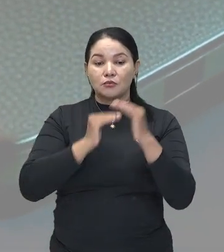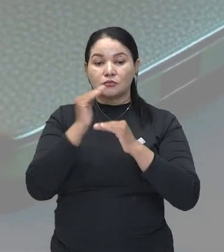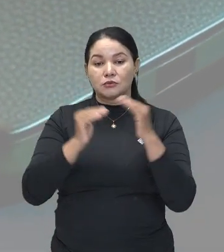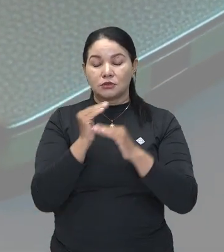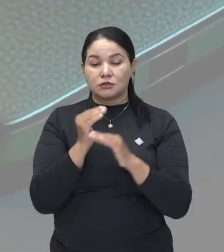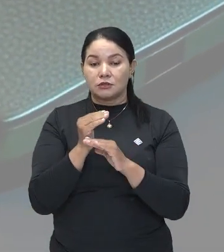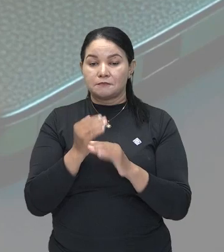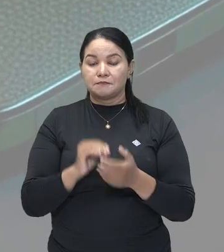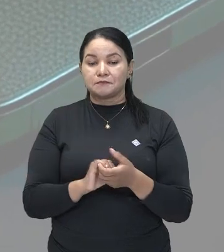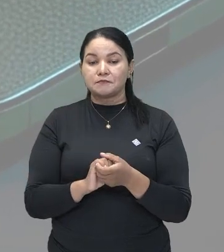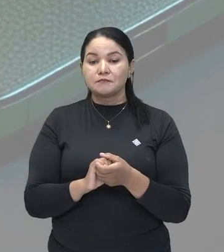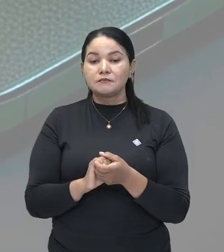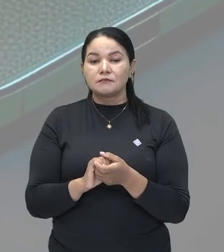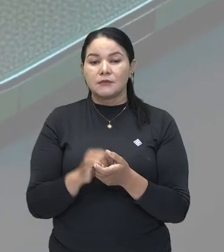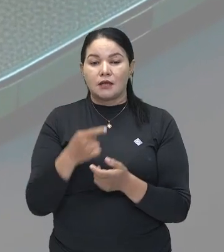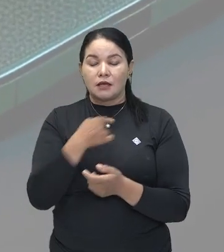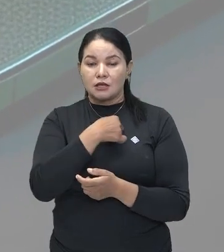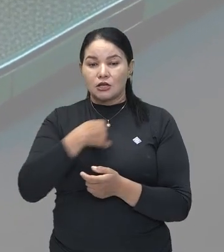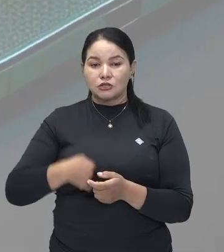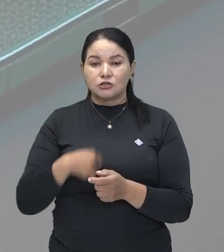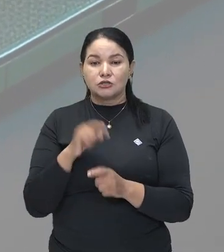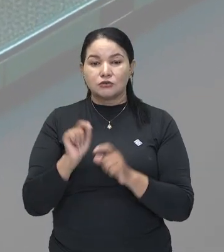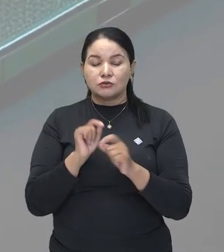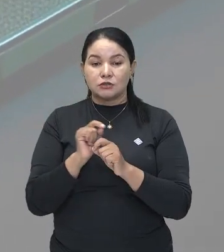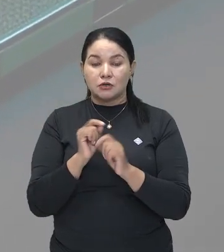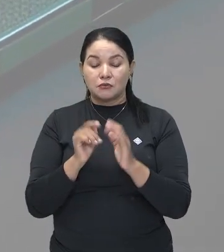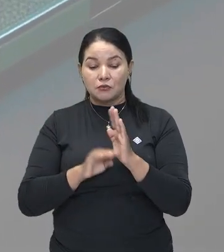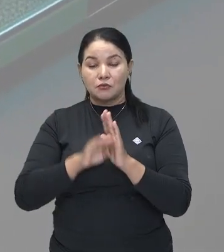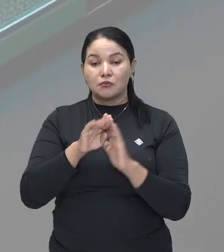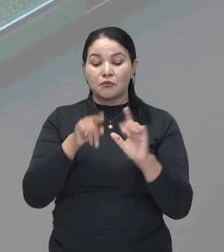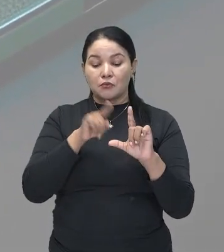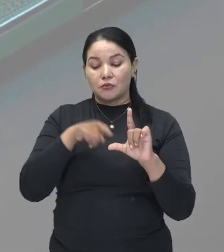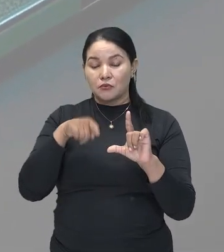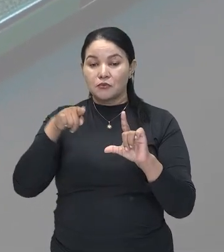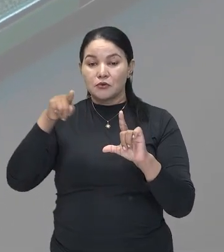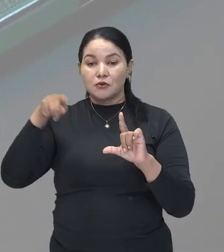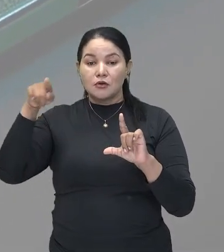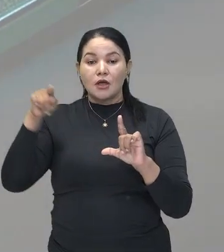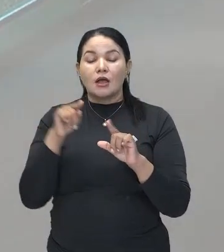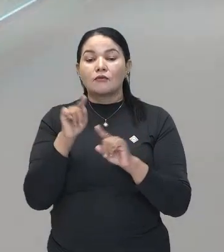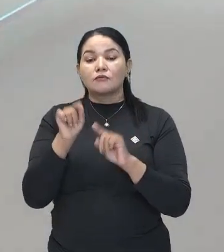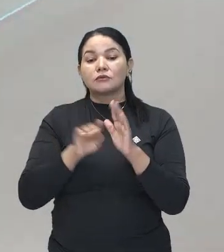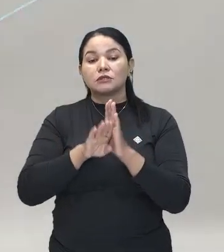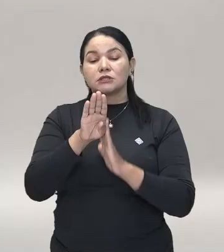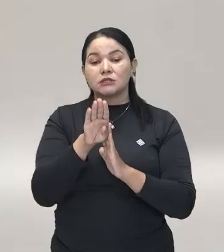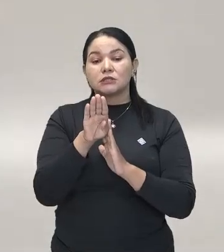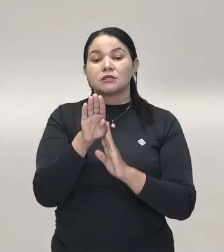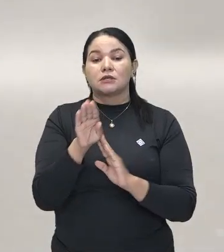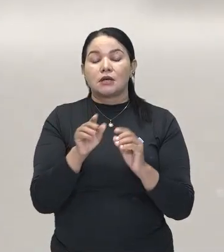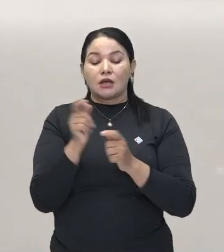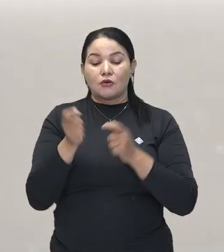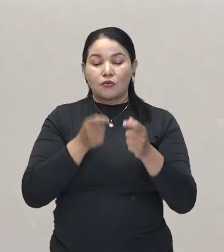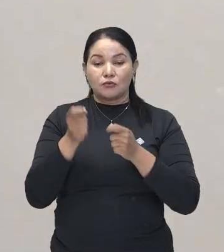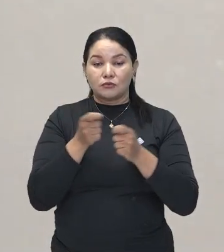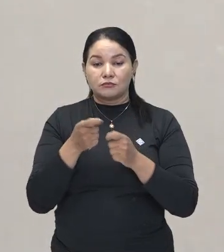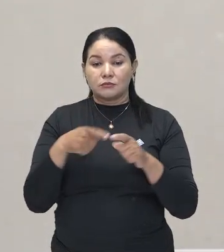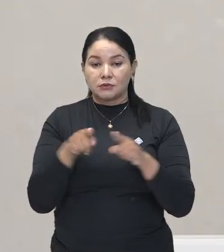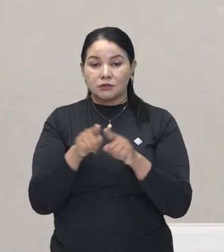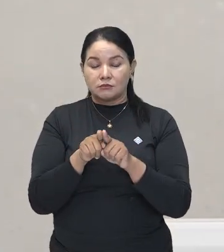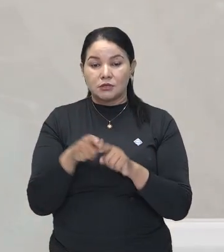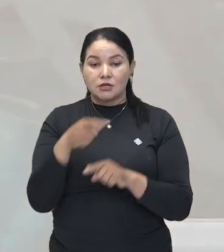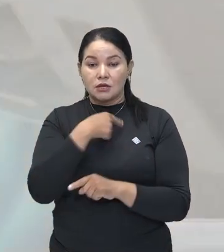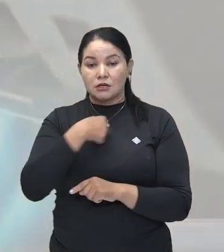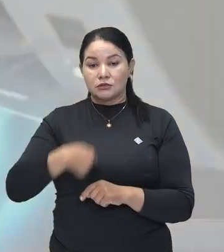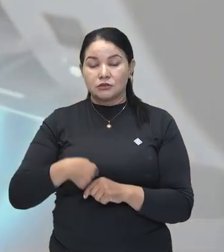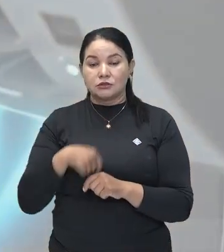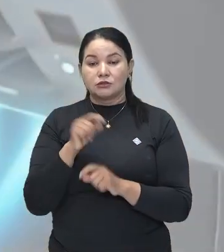externos, tem levado a China a registrar índices elevados de crescimento econômico. A expansão chinesa tem sido encarada como